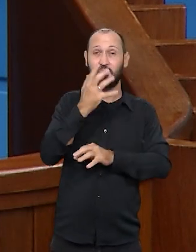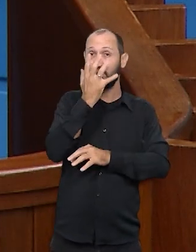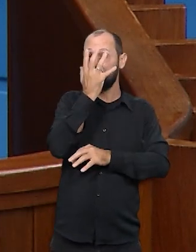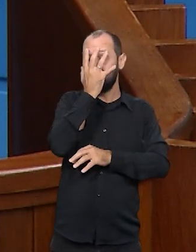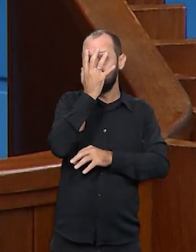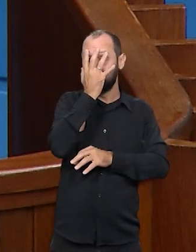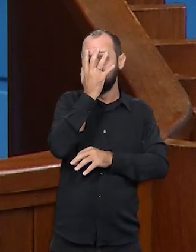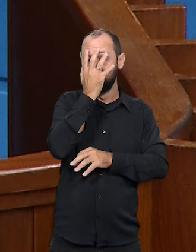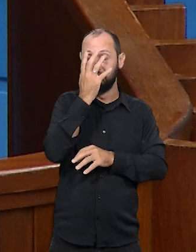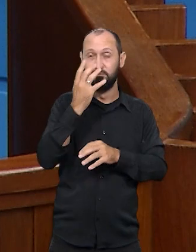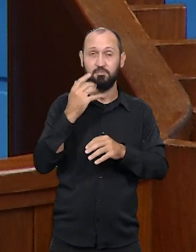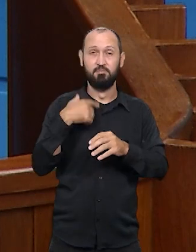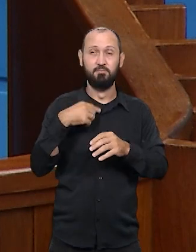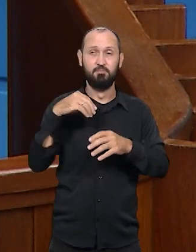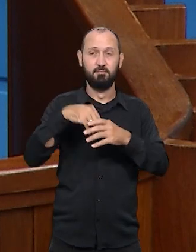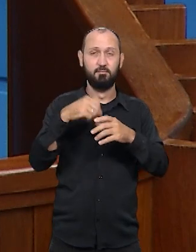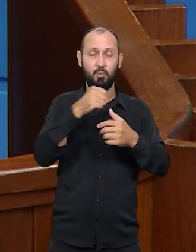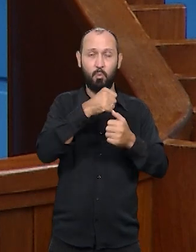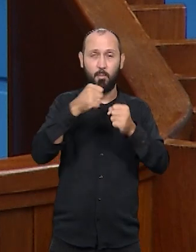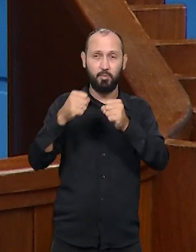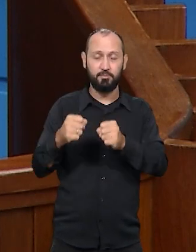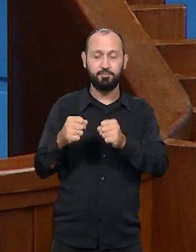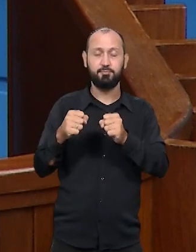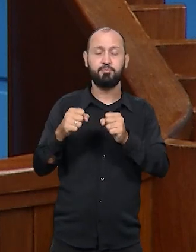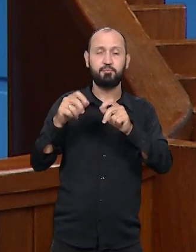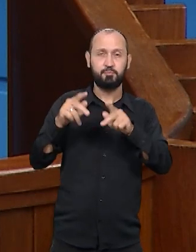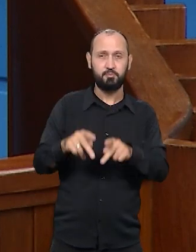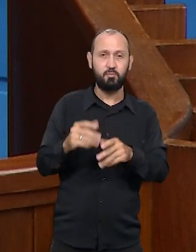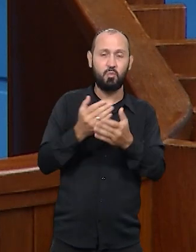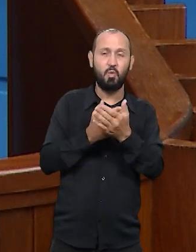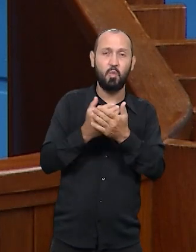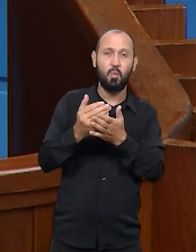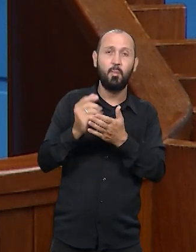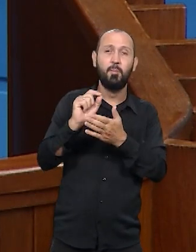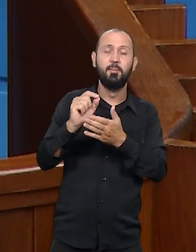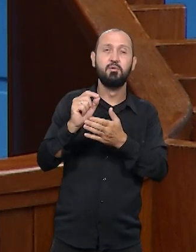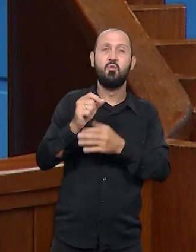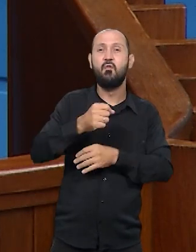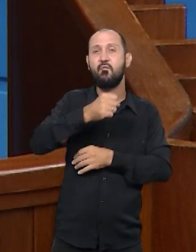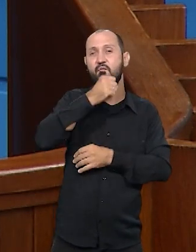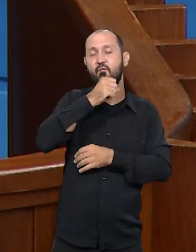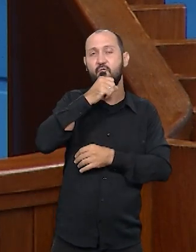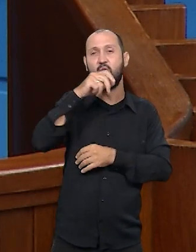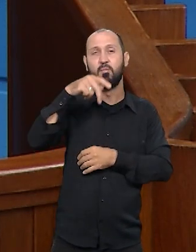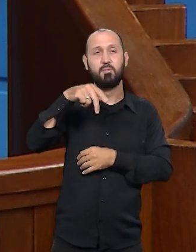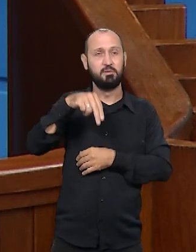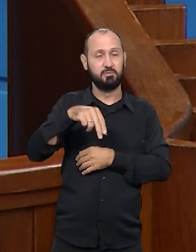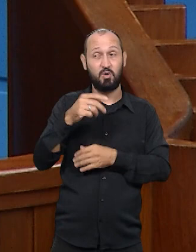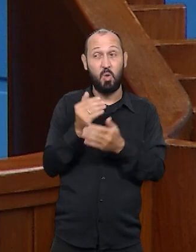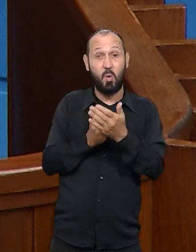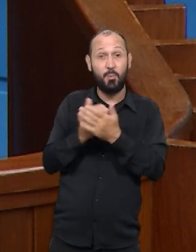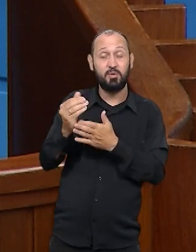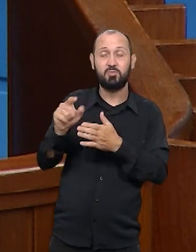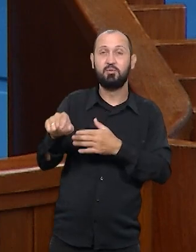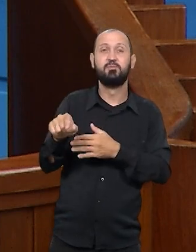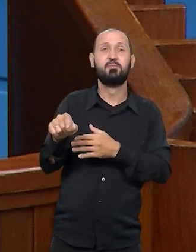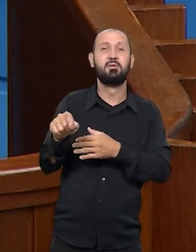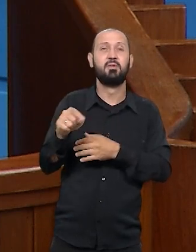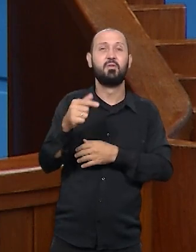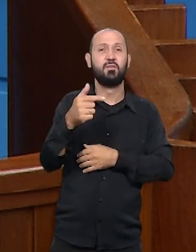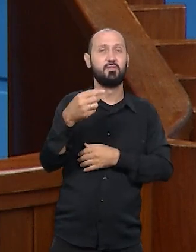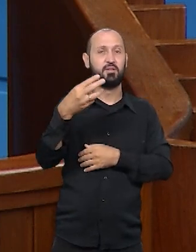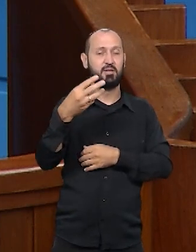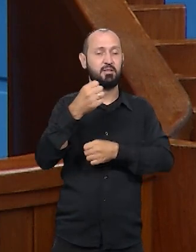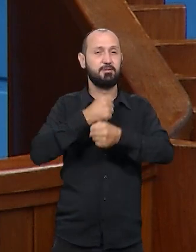que isso é uma vergonha para o poder público a pedra fundamental começou pelo avô do